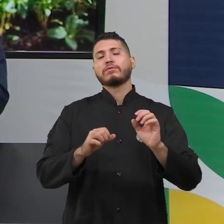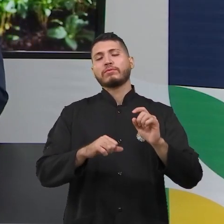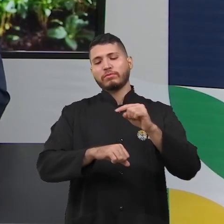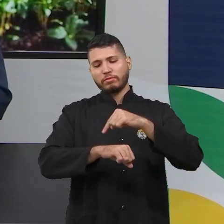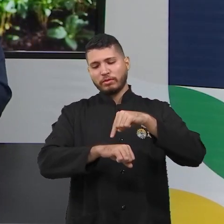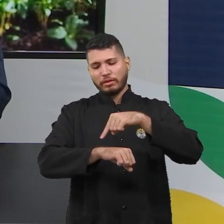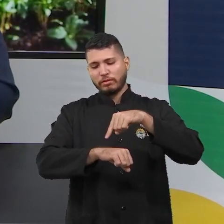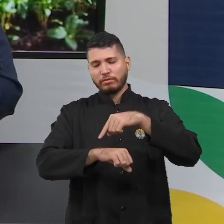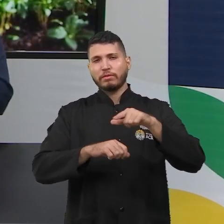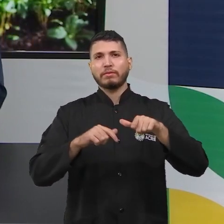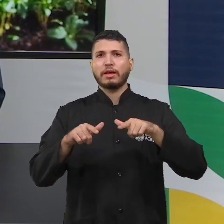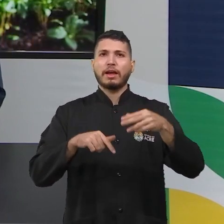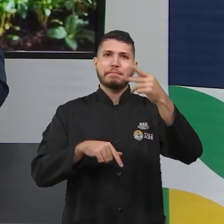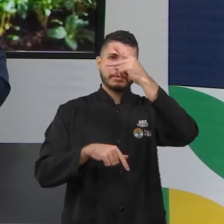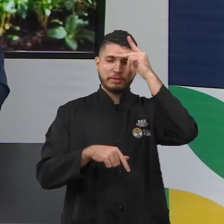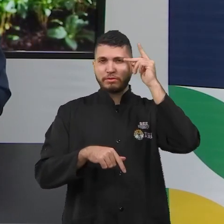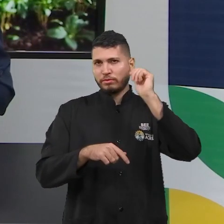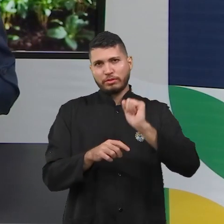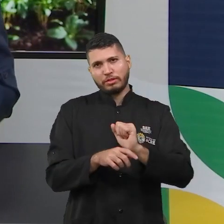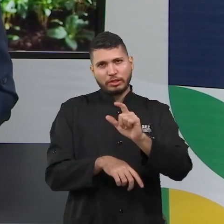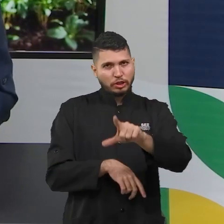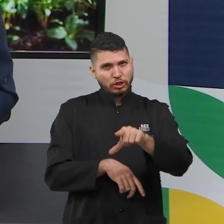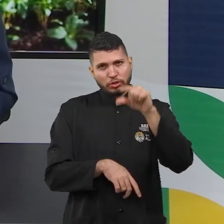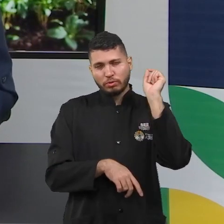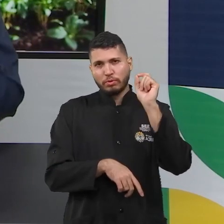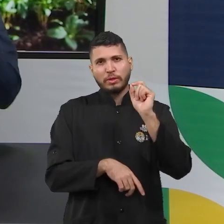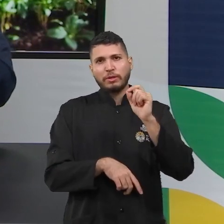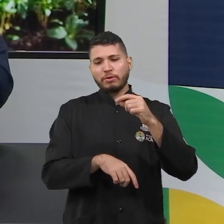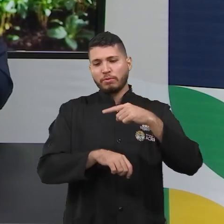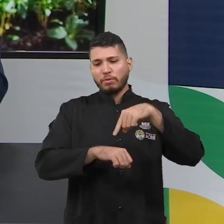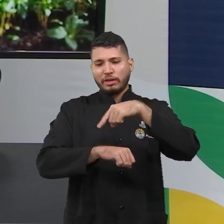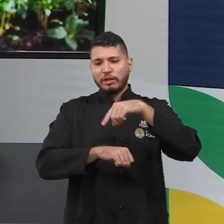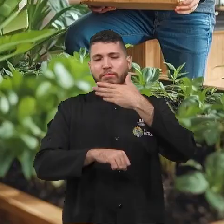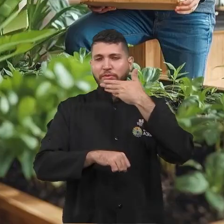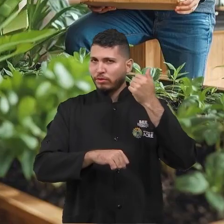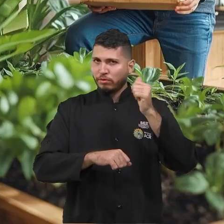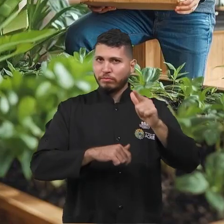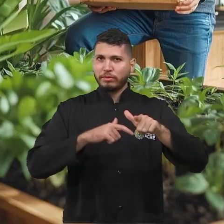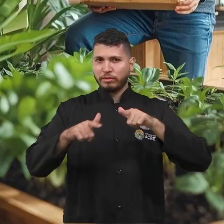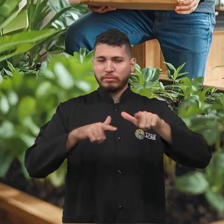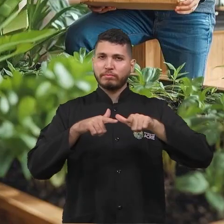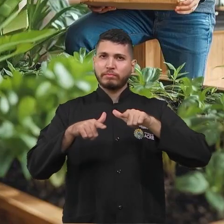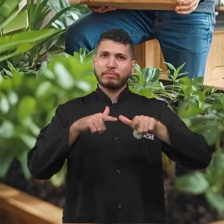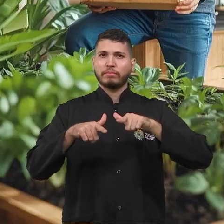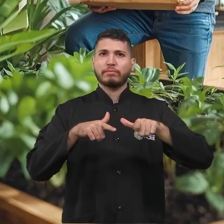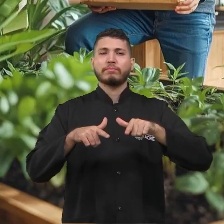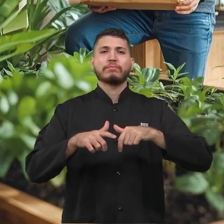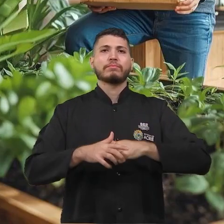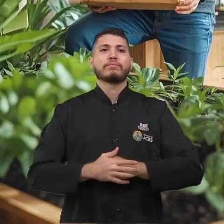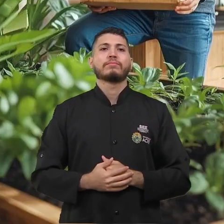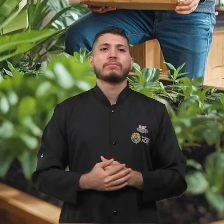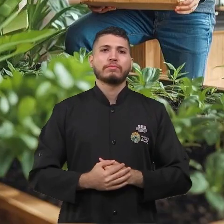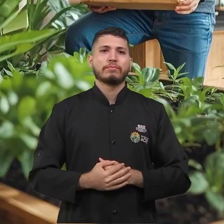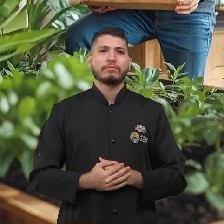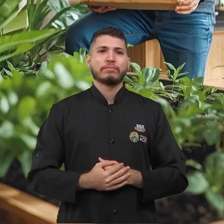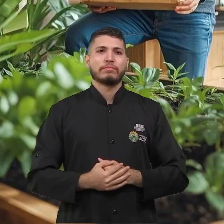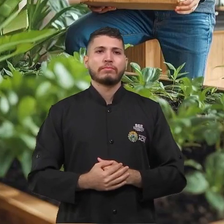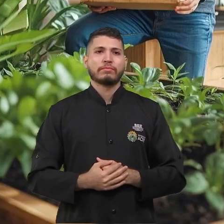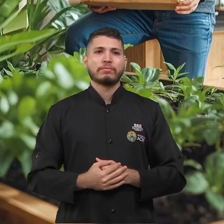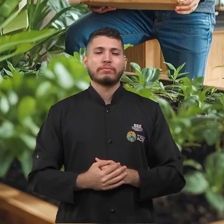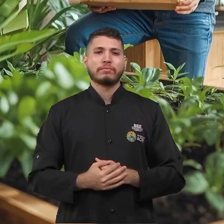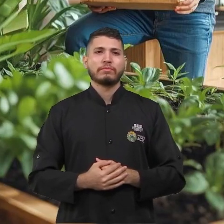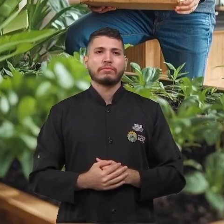vai escolher o melhor horário de trabalho para ela. Logo, vamos ler o seguinte, ó,